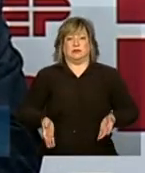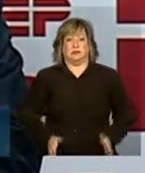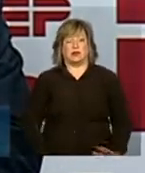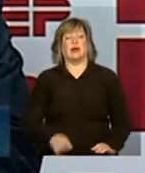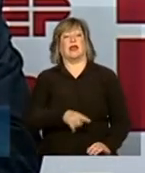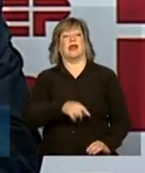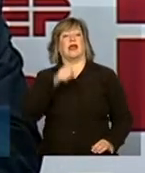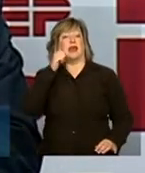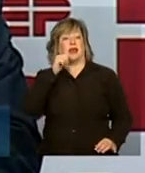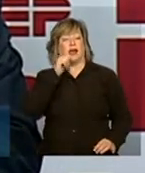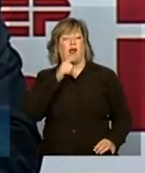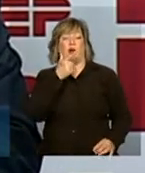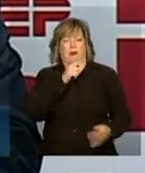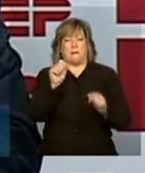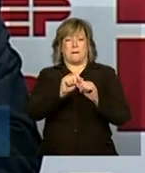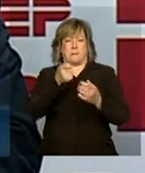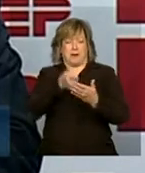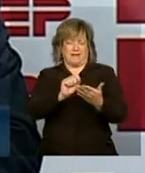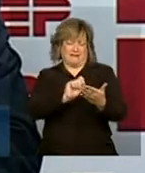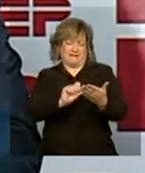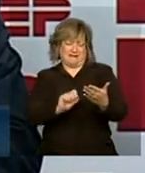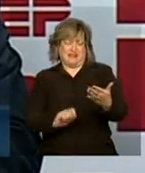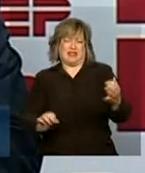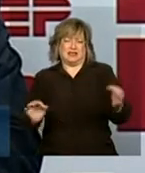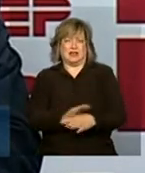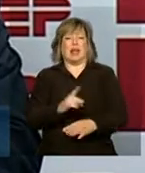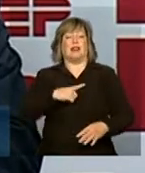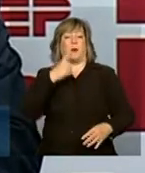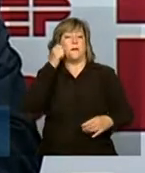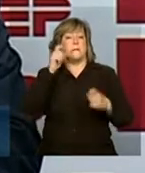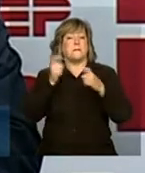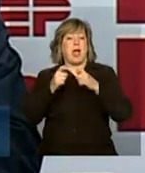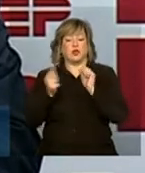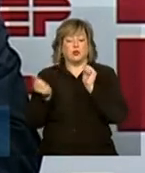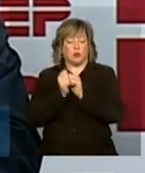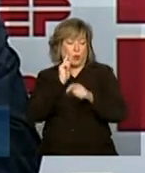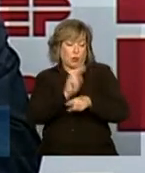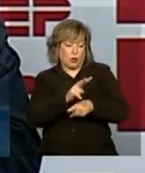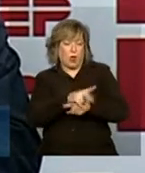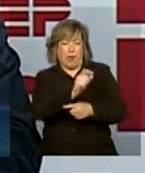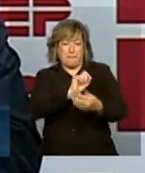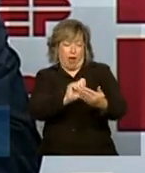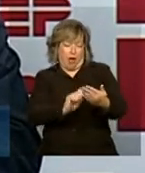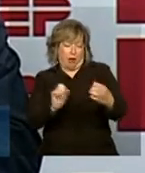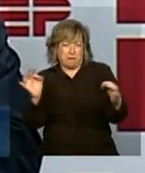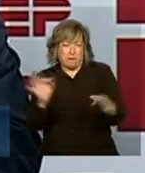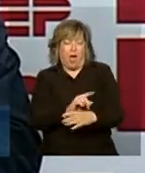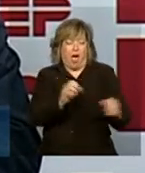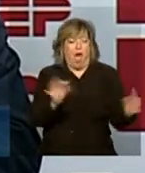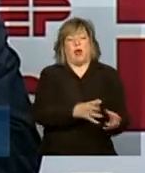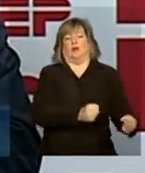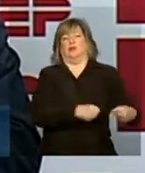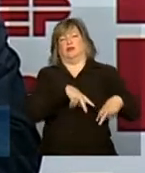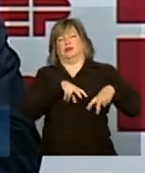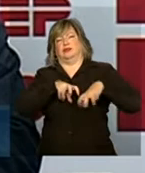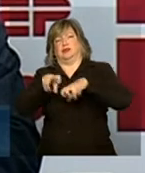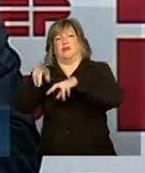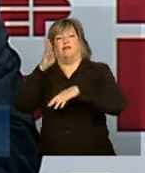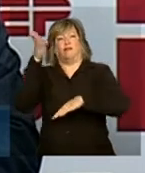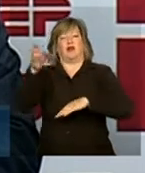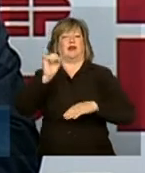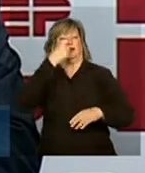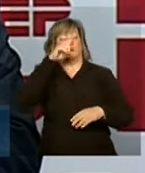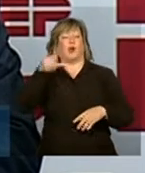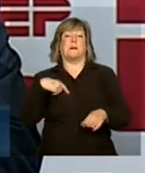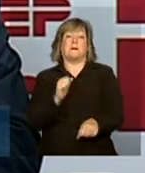fez questão de terminar a prova. Teve uma médica ao lado assistindo e terminou a prova, foi para a maternidade, nós